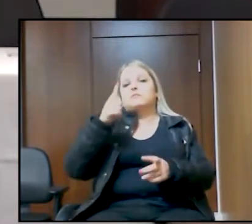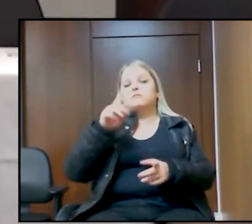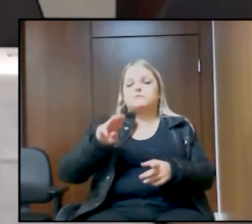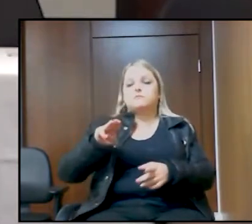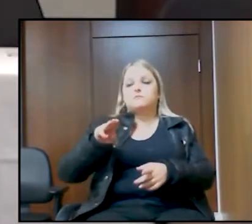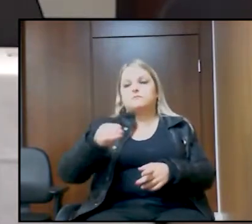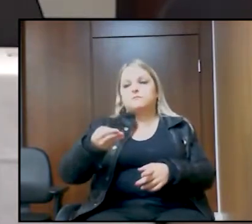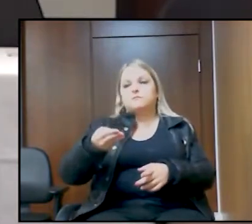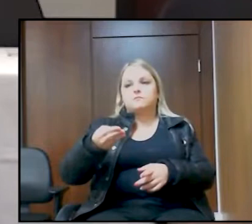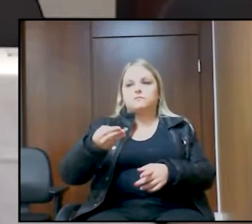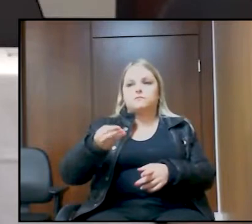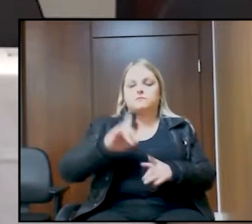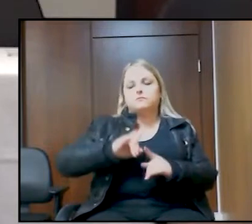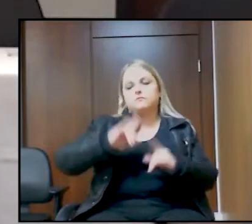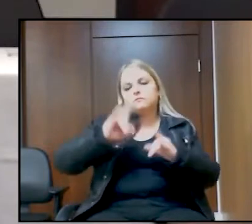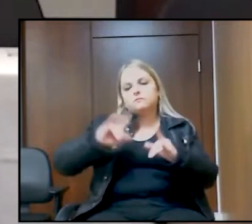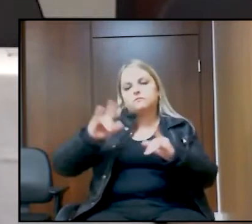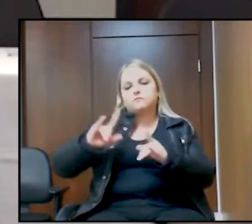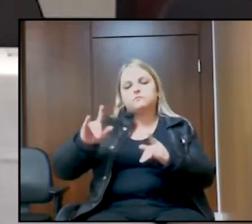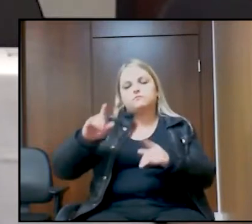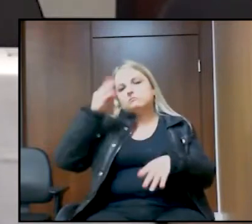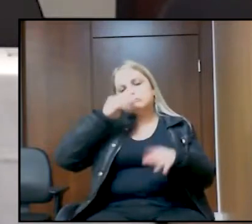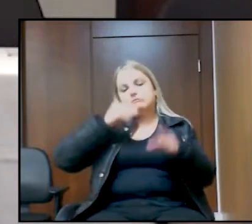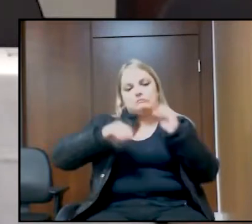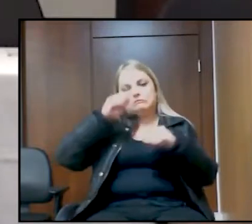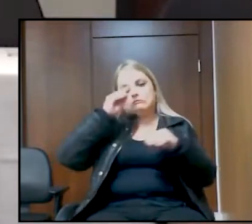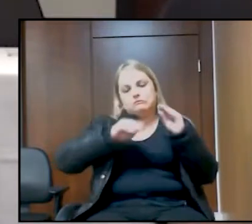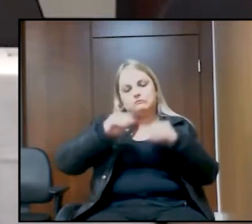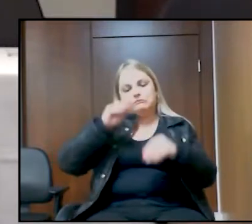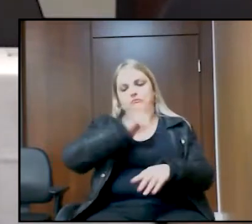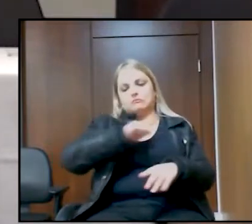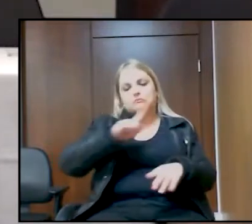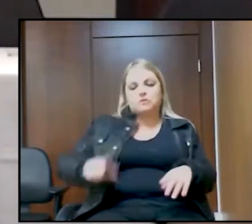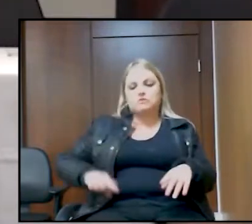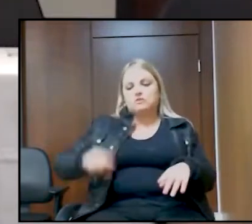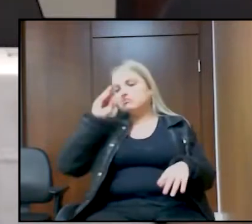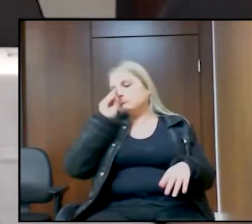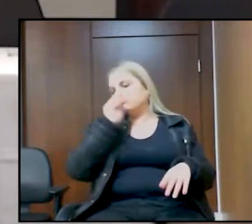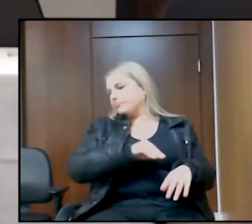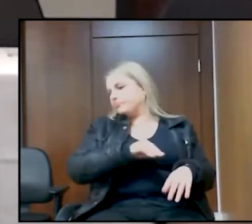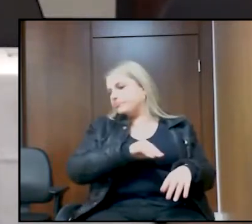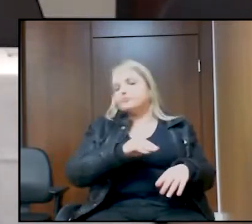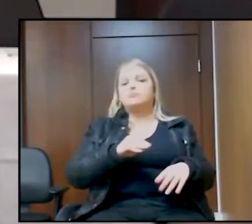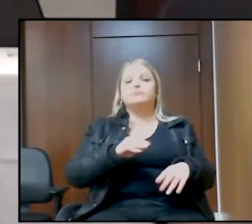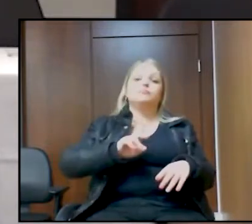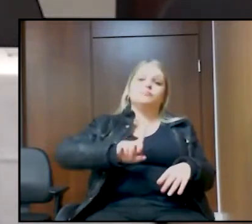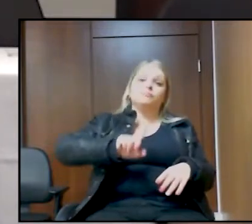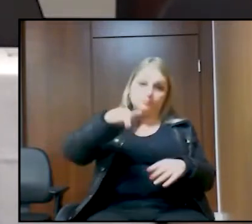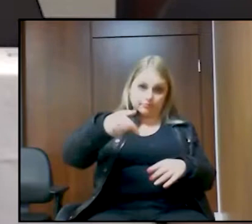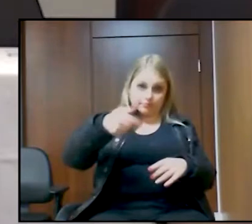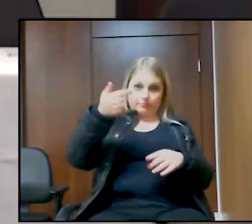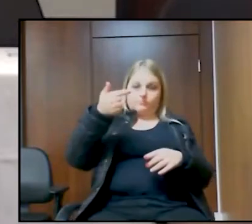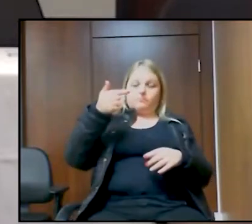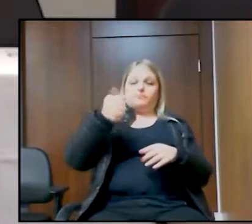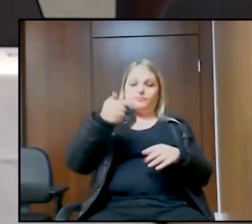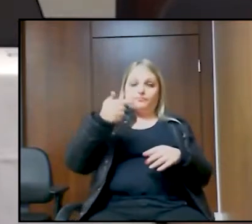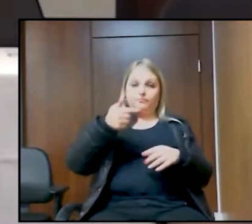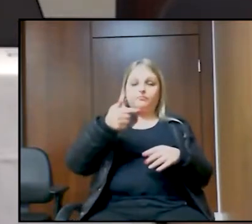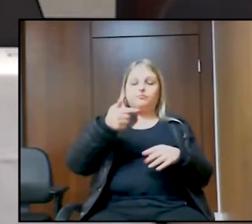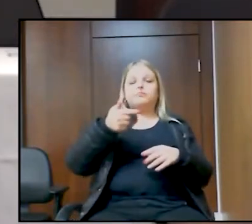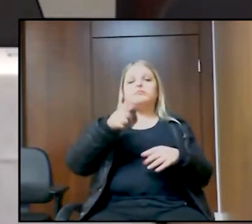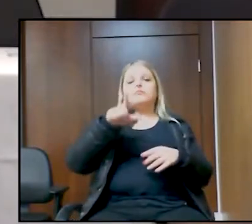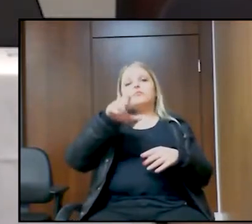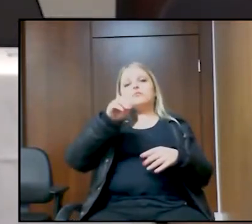primeiras unidades, foi absolutamente ignorado. Absolutamente ignorado. No segundo lote de 1 milhão de unidades,